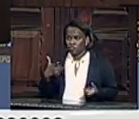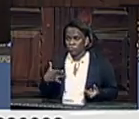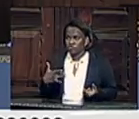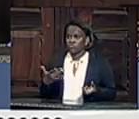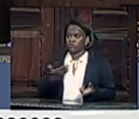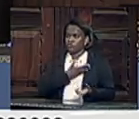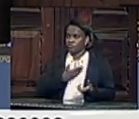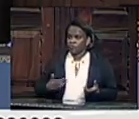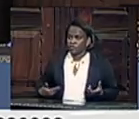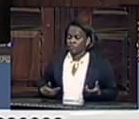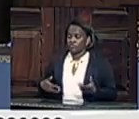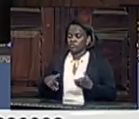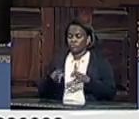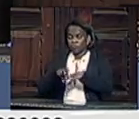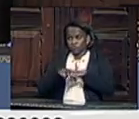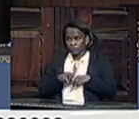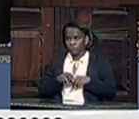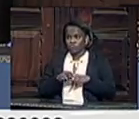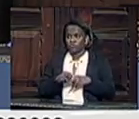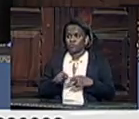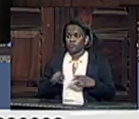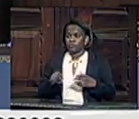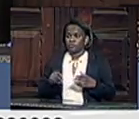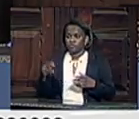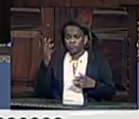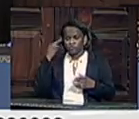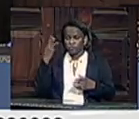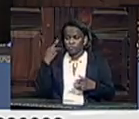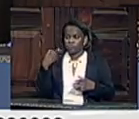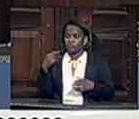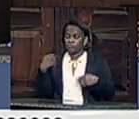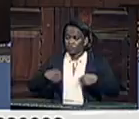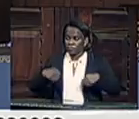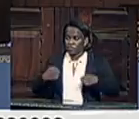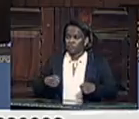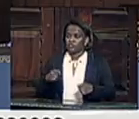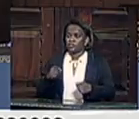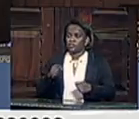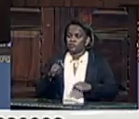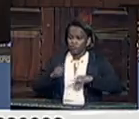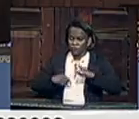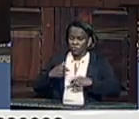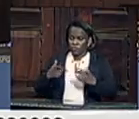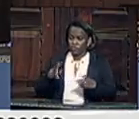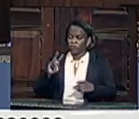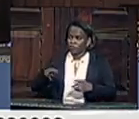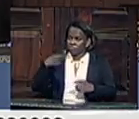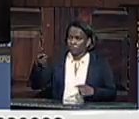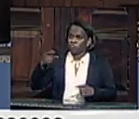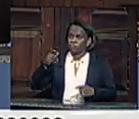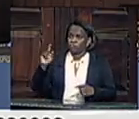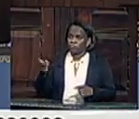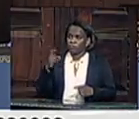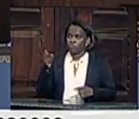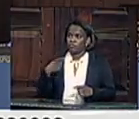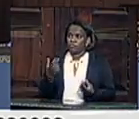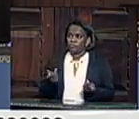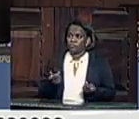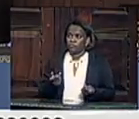pública, e por isso é comum que sejam produtos com alíquotas um pouco mais